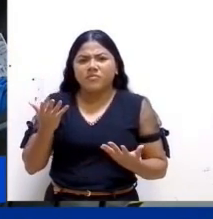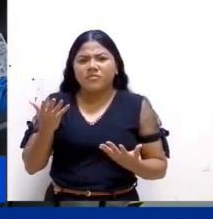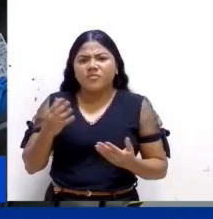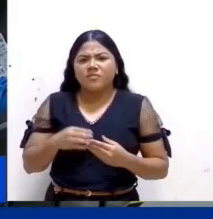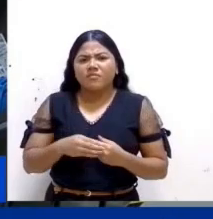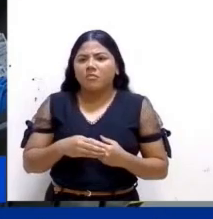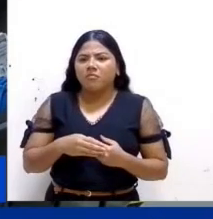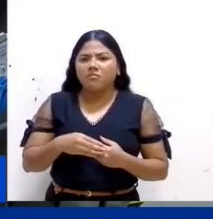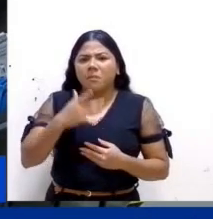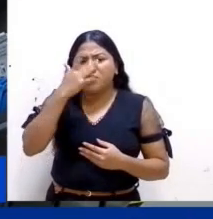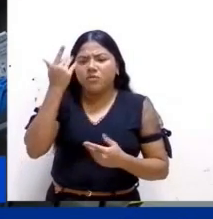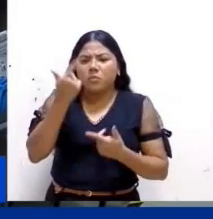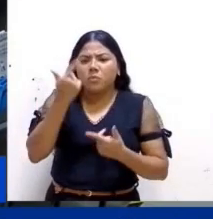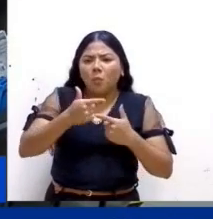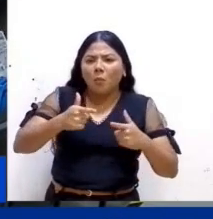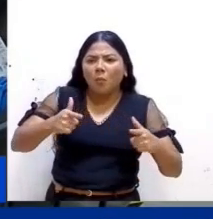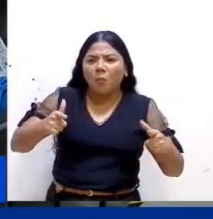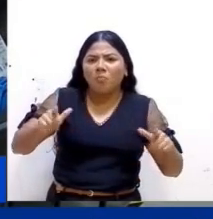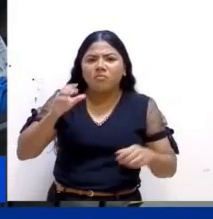Ninguém, está todo mundo com vergonha.